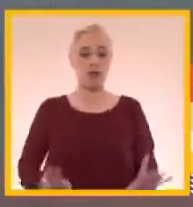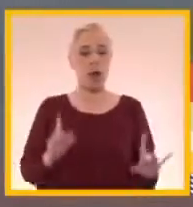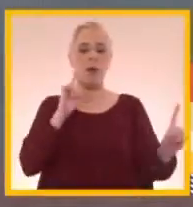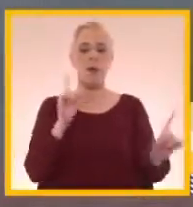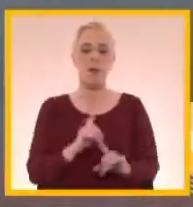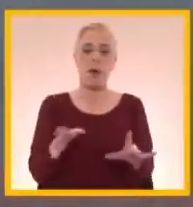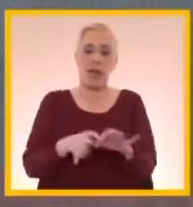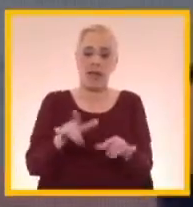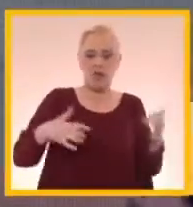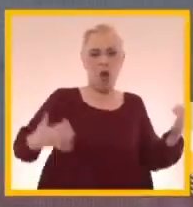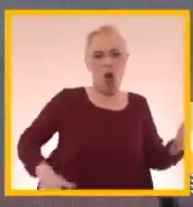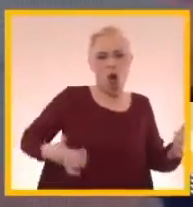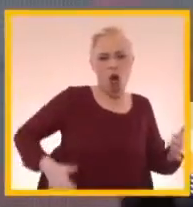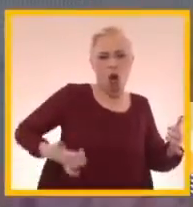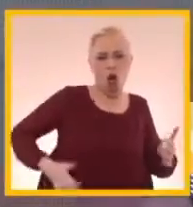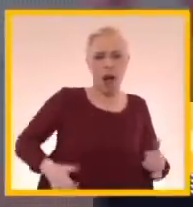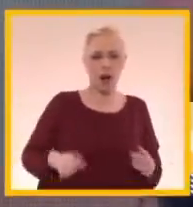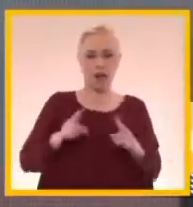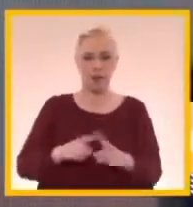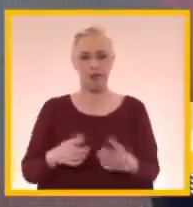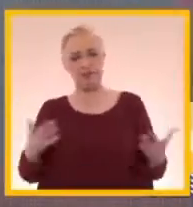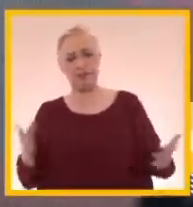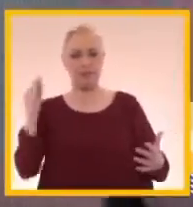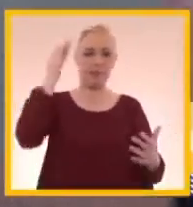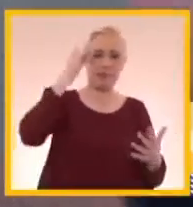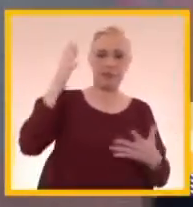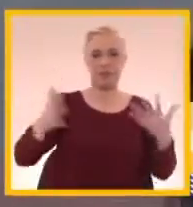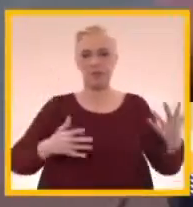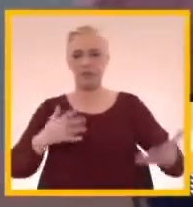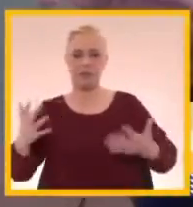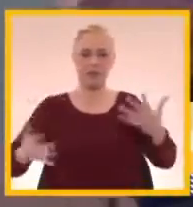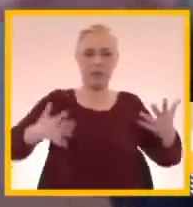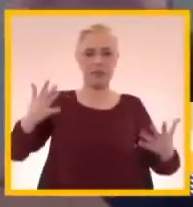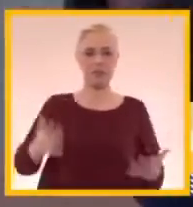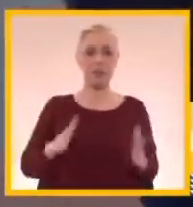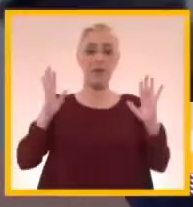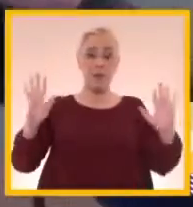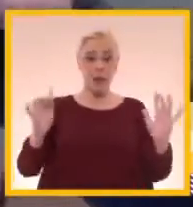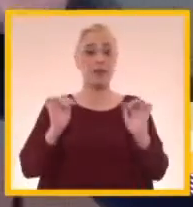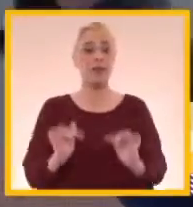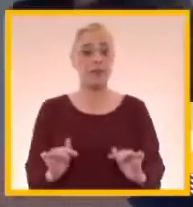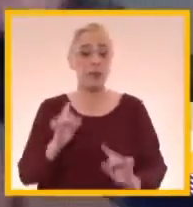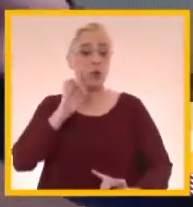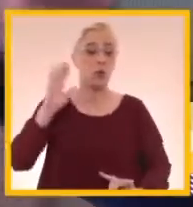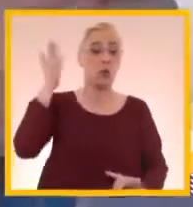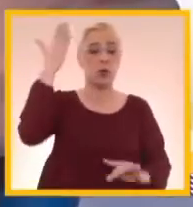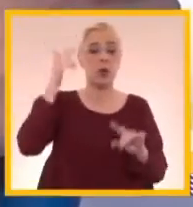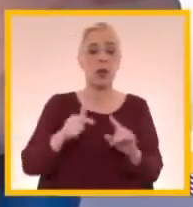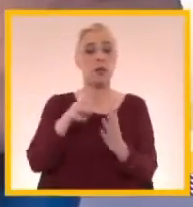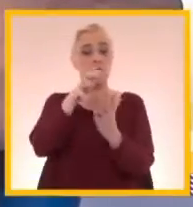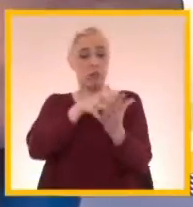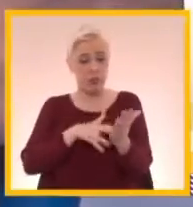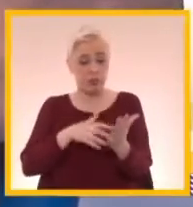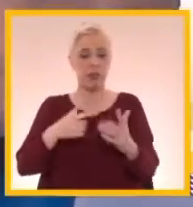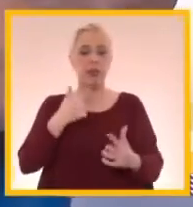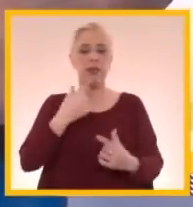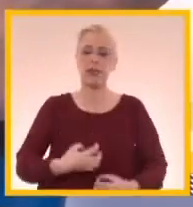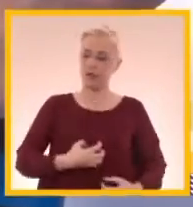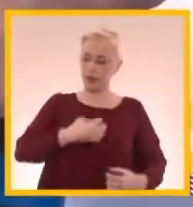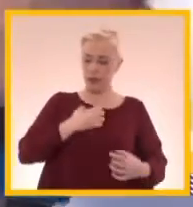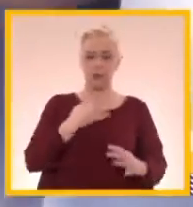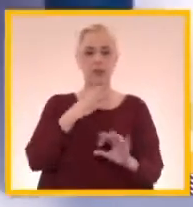músicas deste estilo, roqueiro, pimbeiro também, mas acima de tudo com letras e